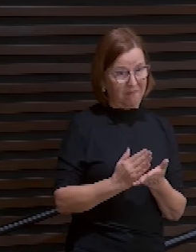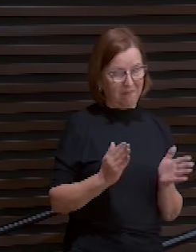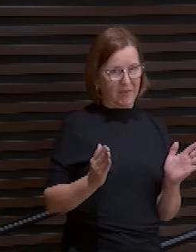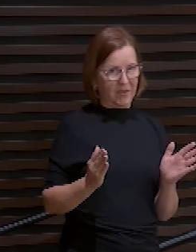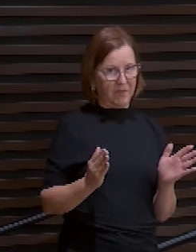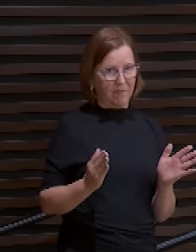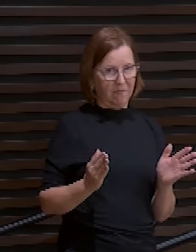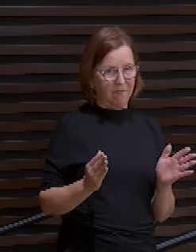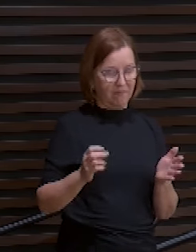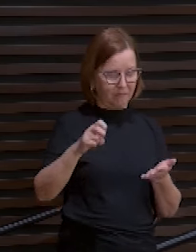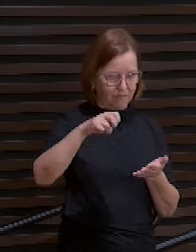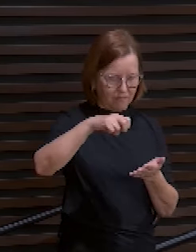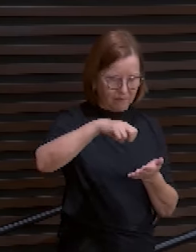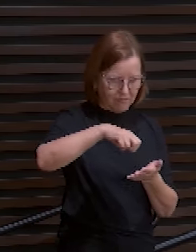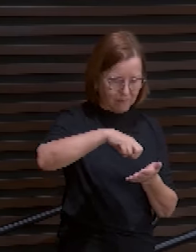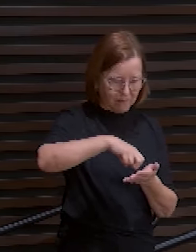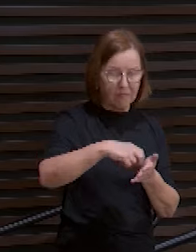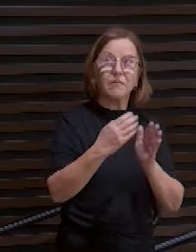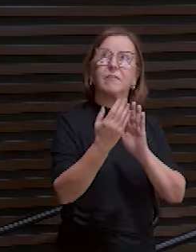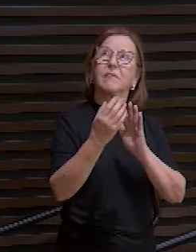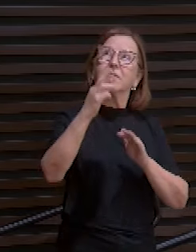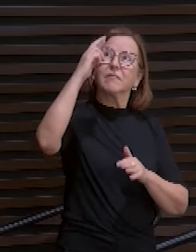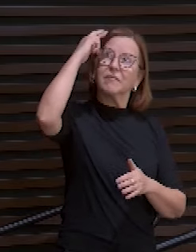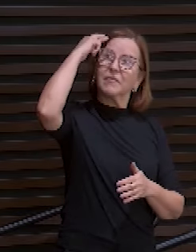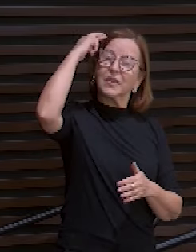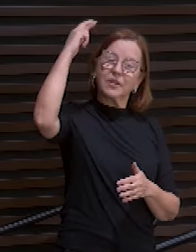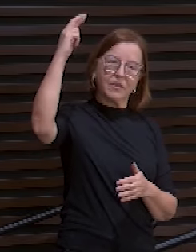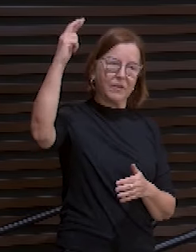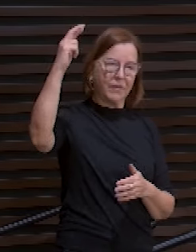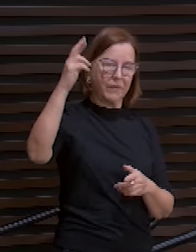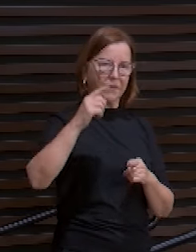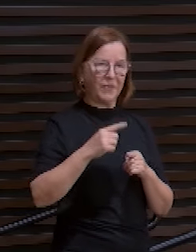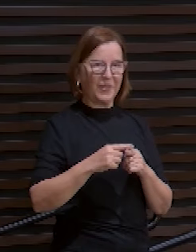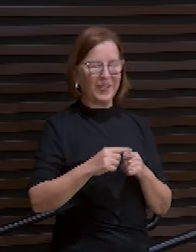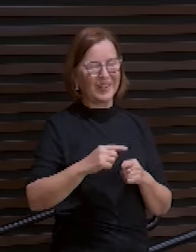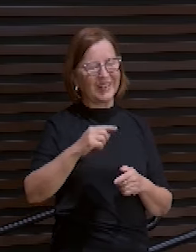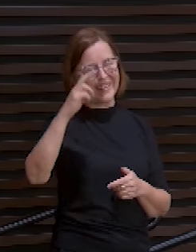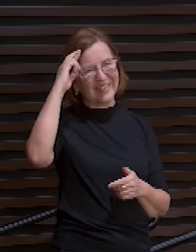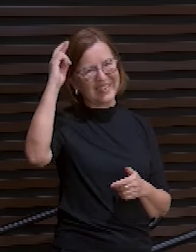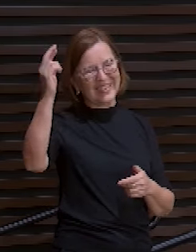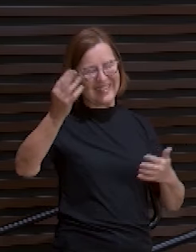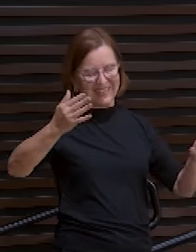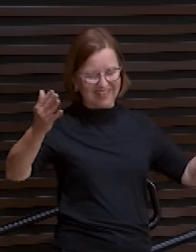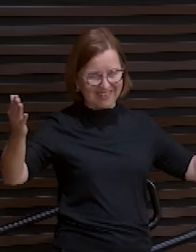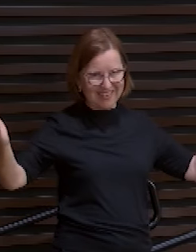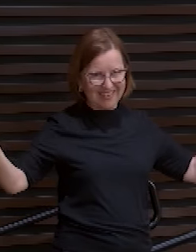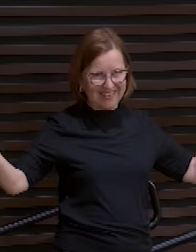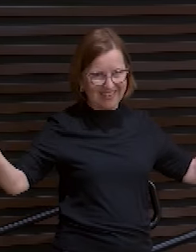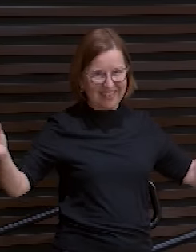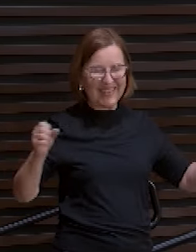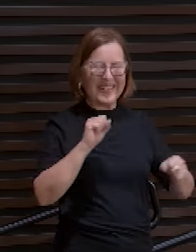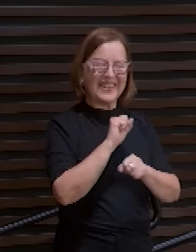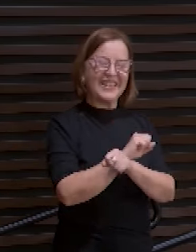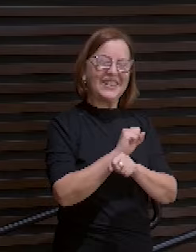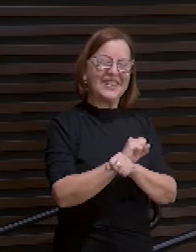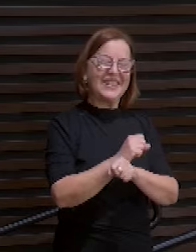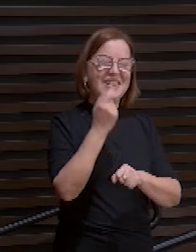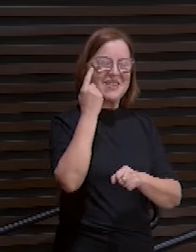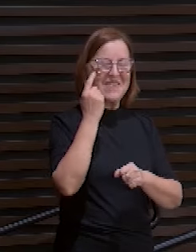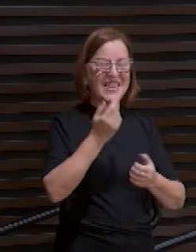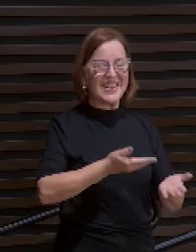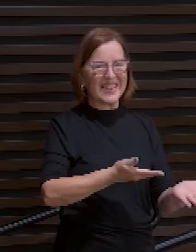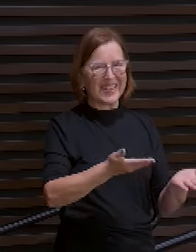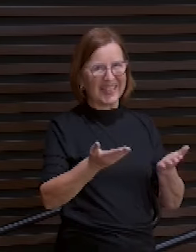de joelho diante do Senhor porque ele está de braços abertos esperando para receber